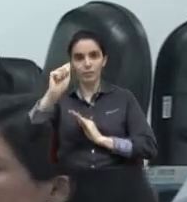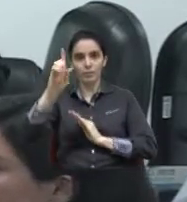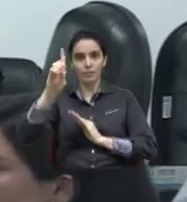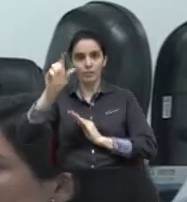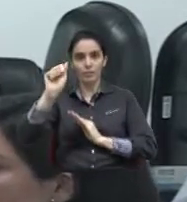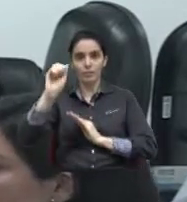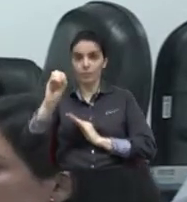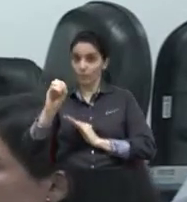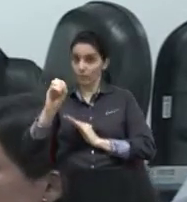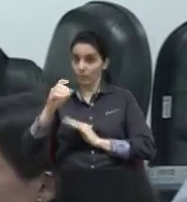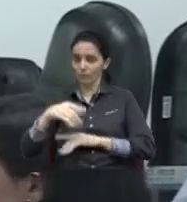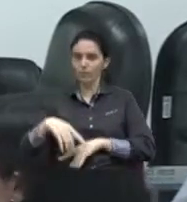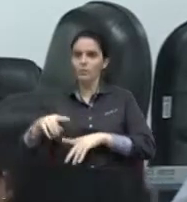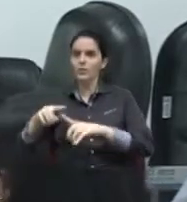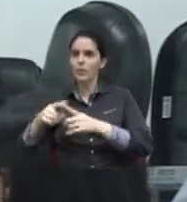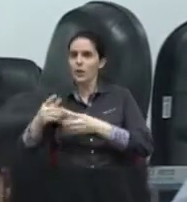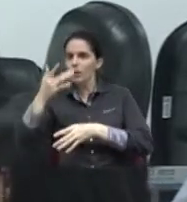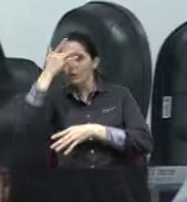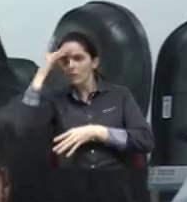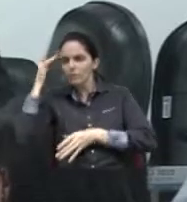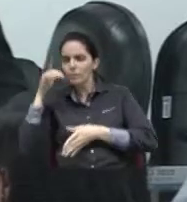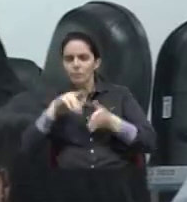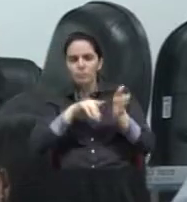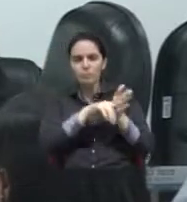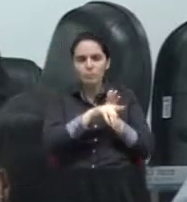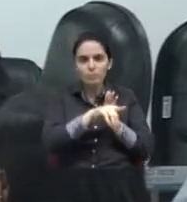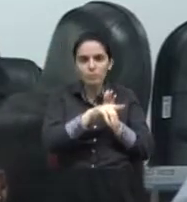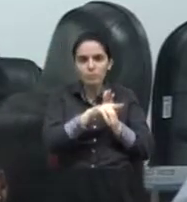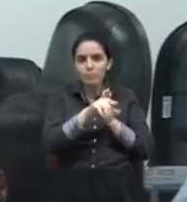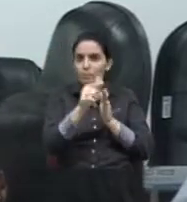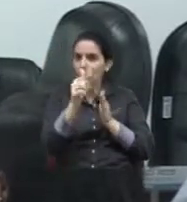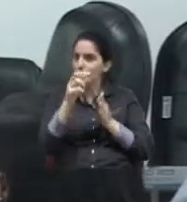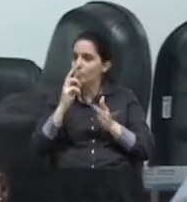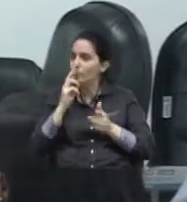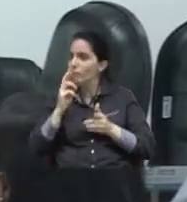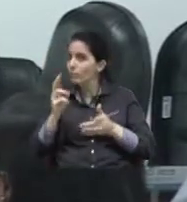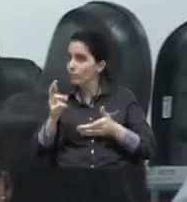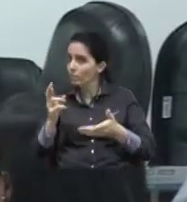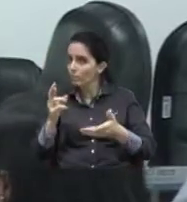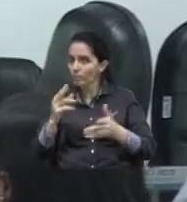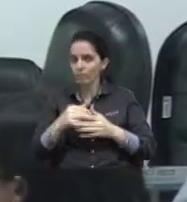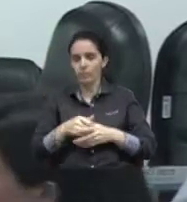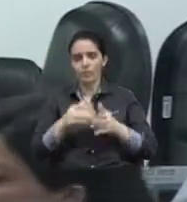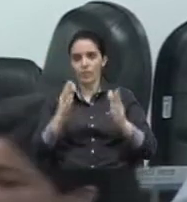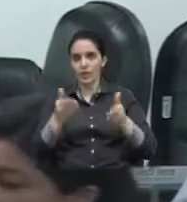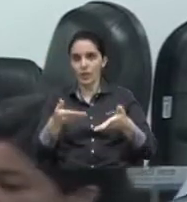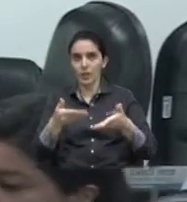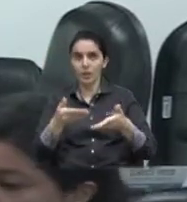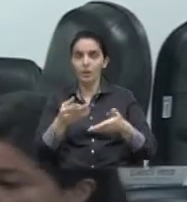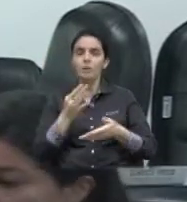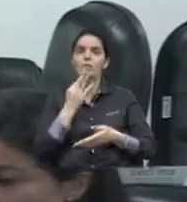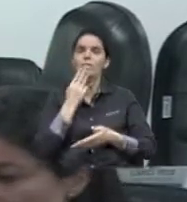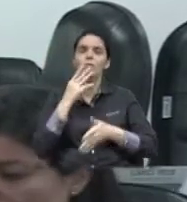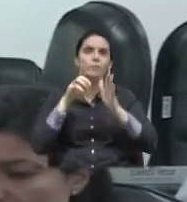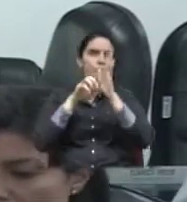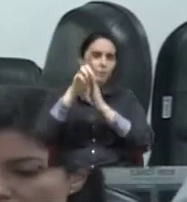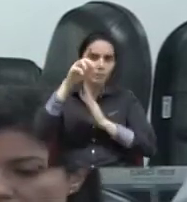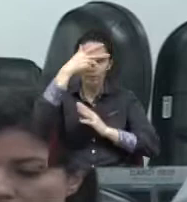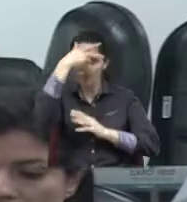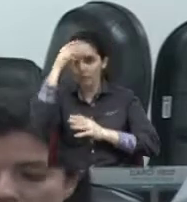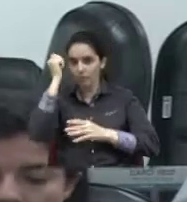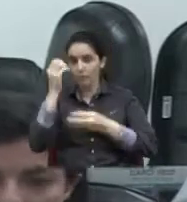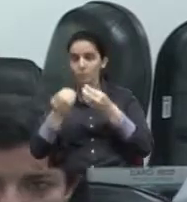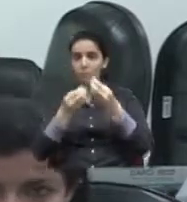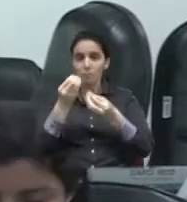questionamentos e ficamos sem respostas. Por isso eu faço esse requerimento, para poder verificar como é que está o